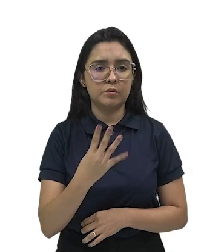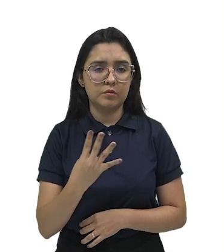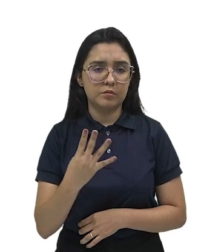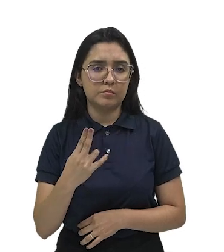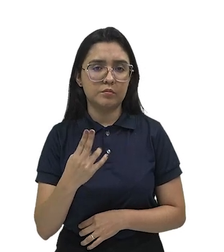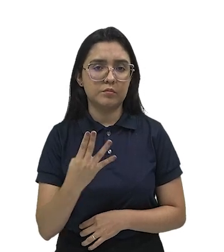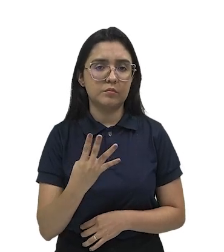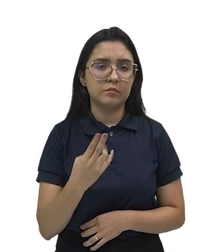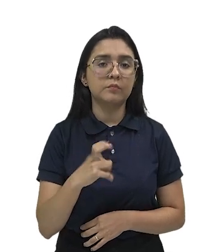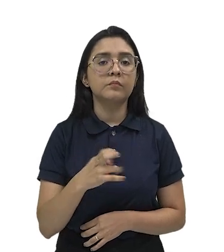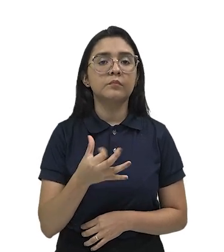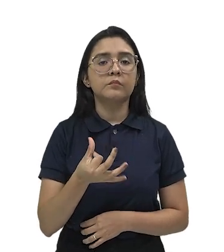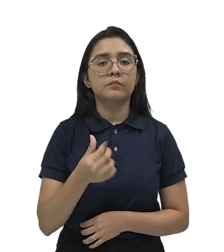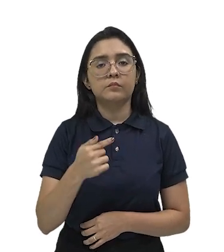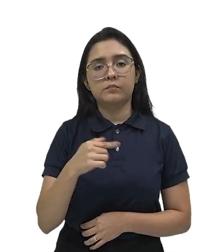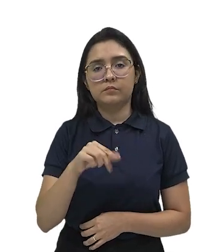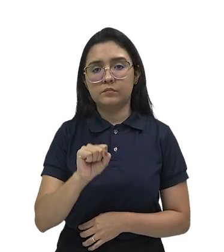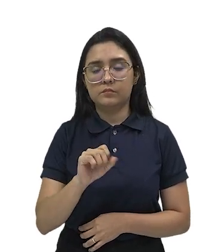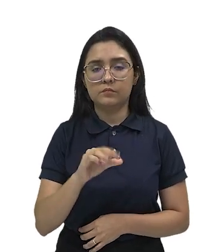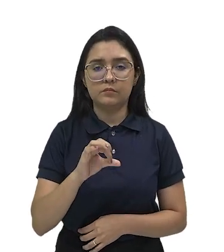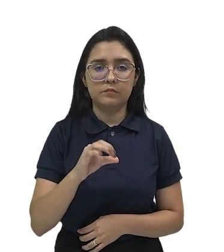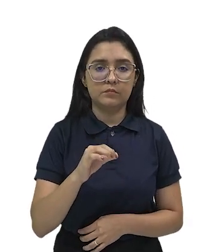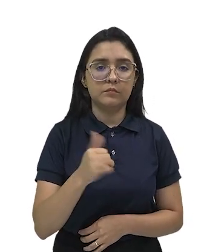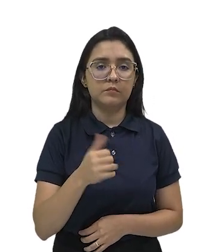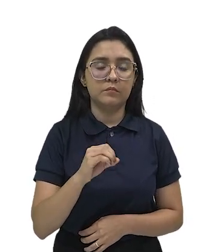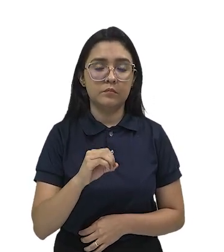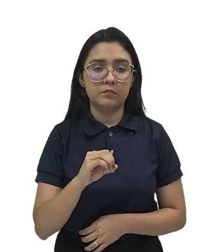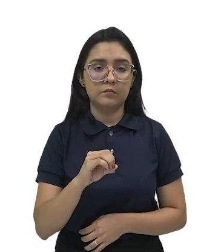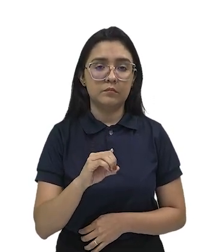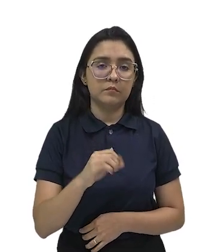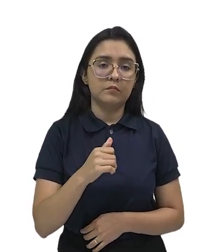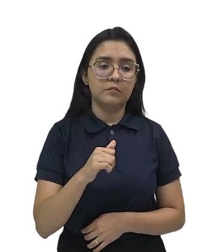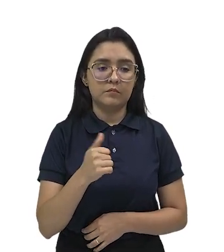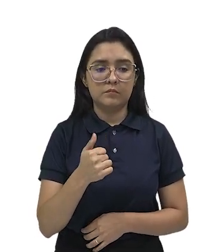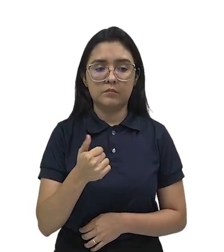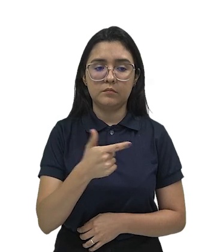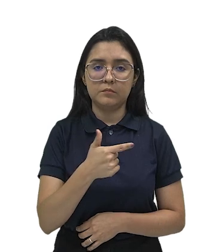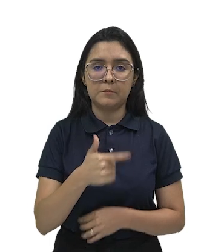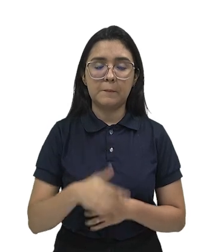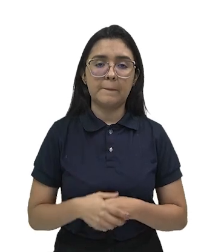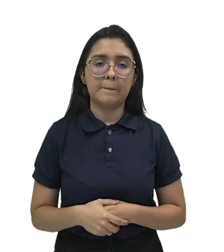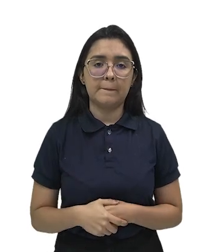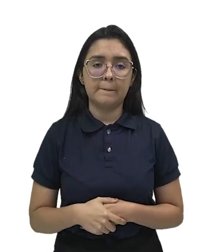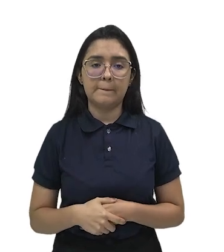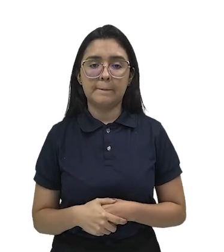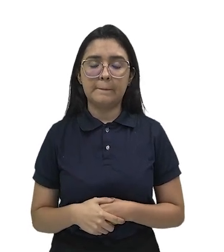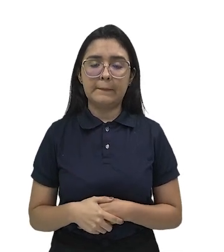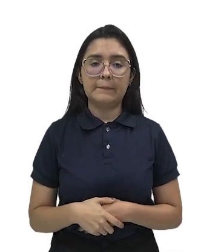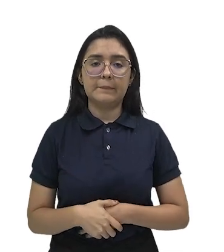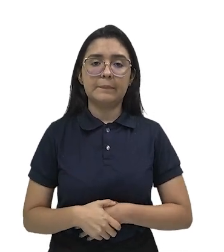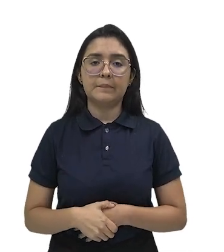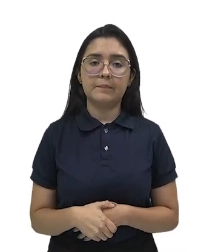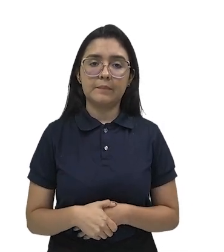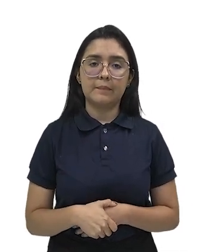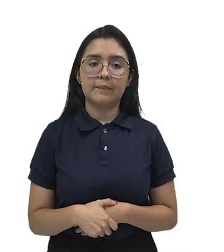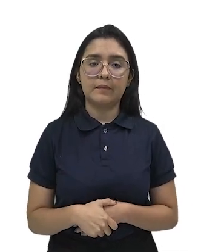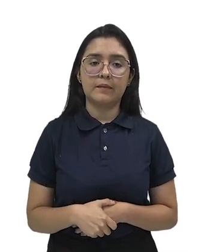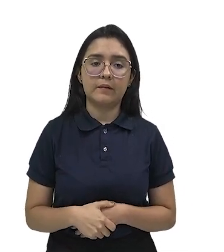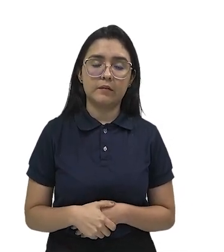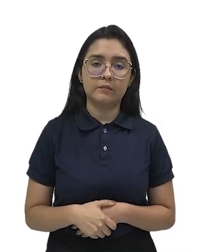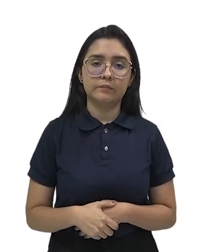F3, F4, F5, F6, F7, F8, F9, F10,